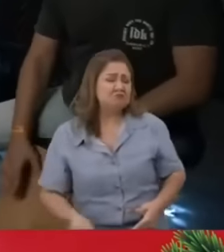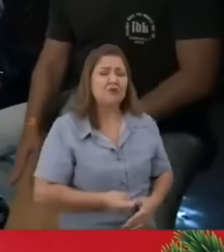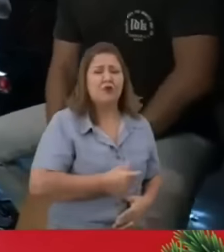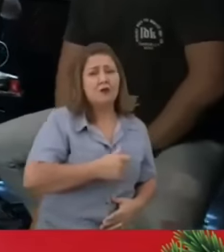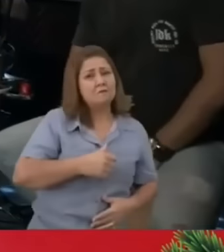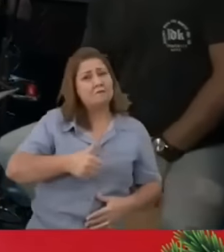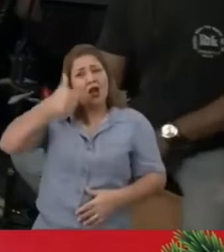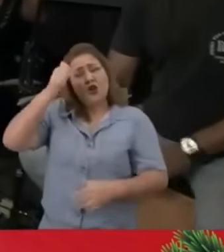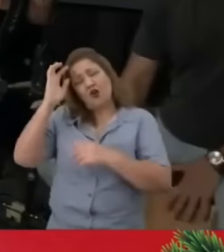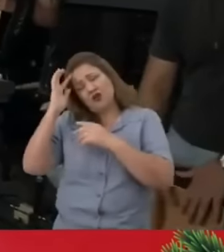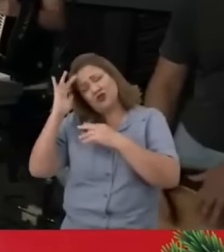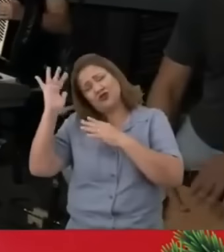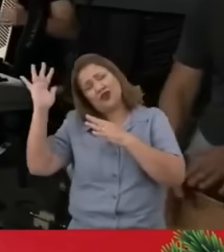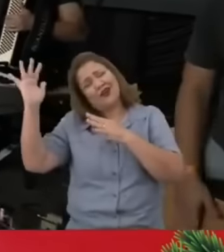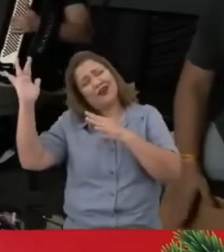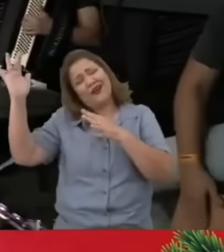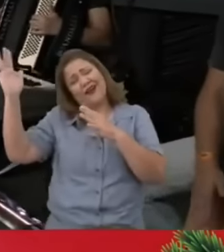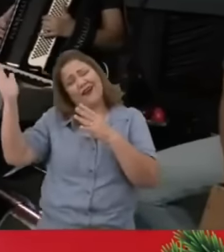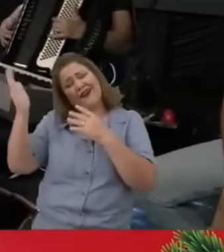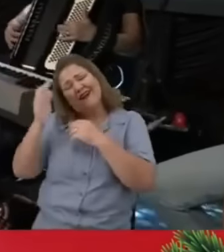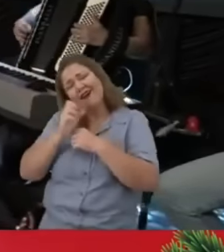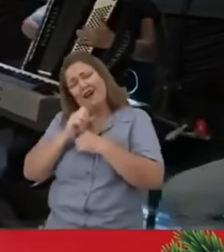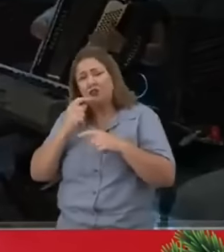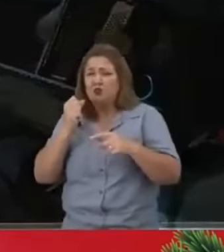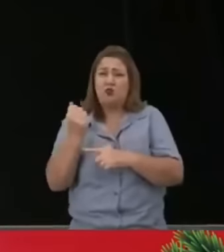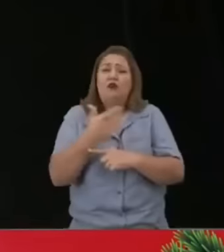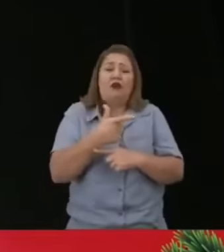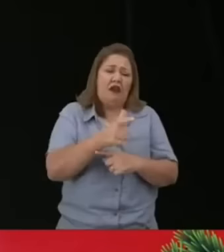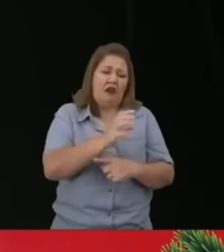Melhor sonhar a verdade que amar na mentira.